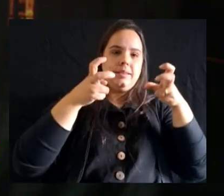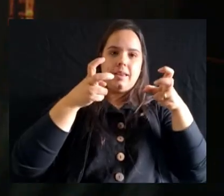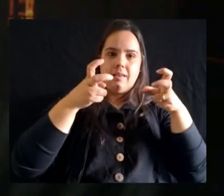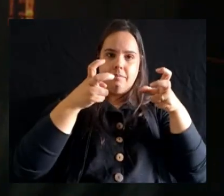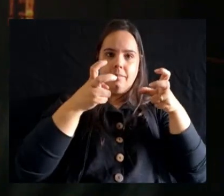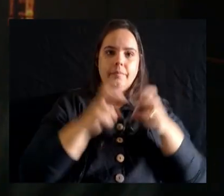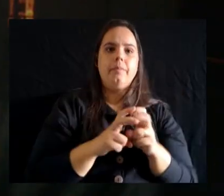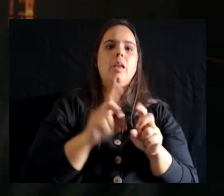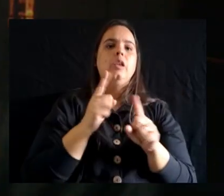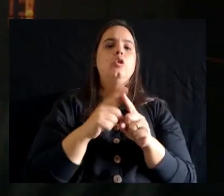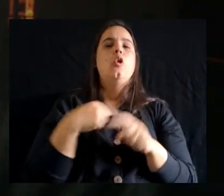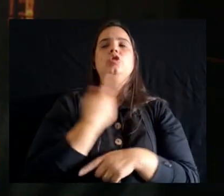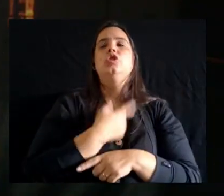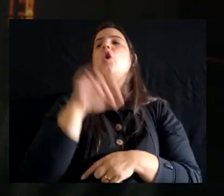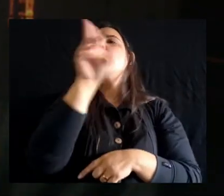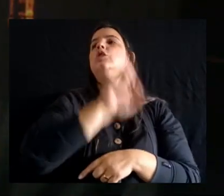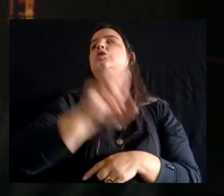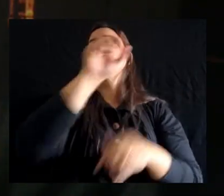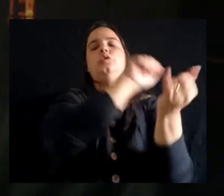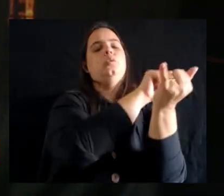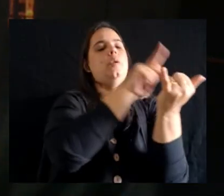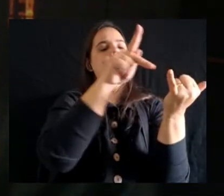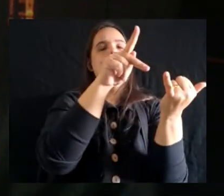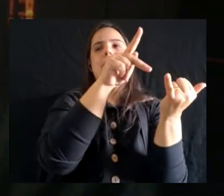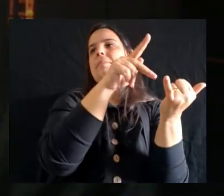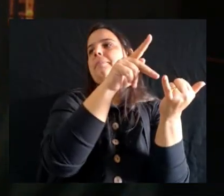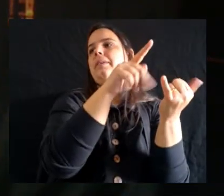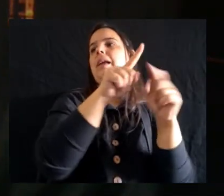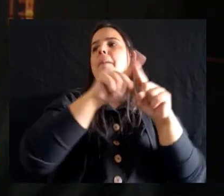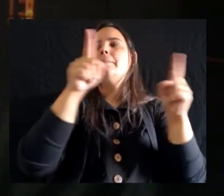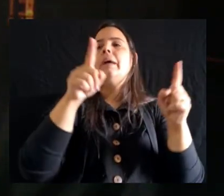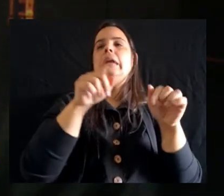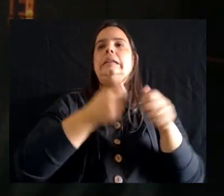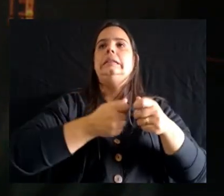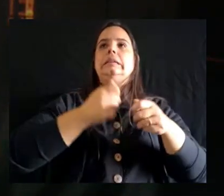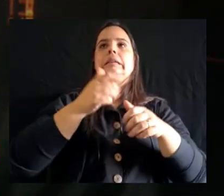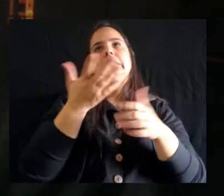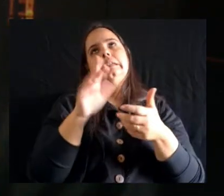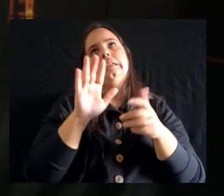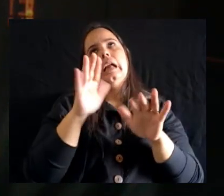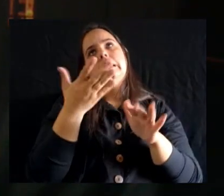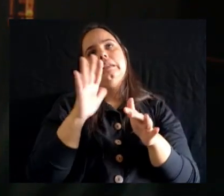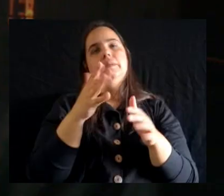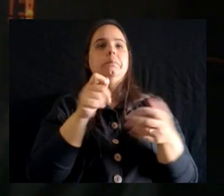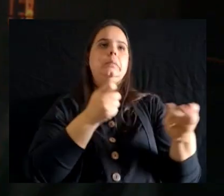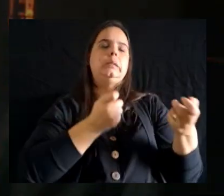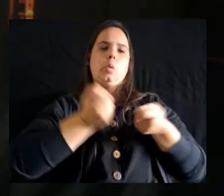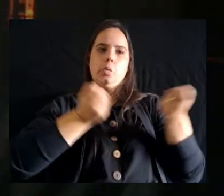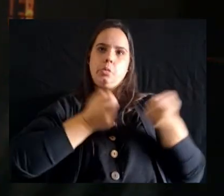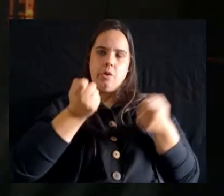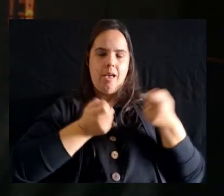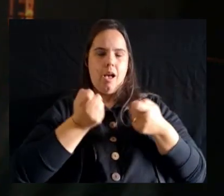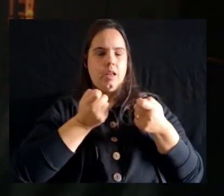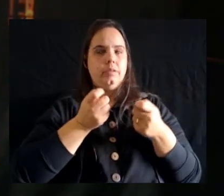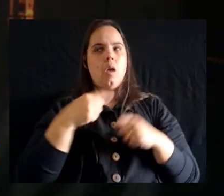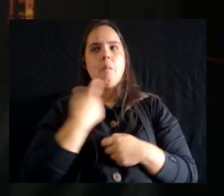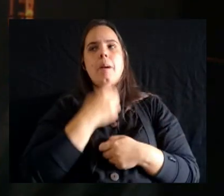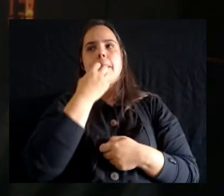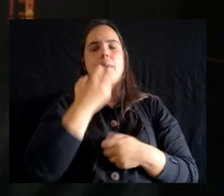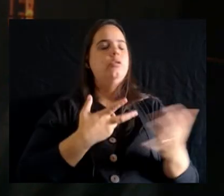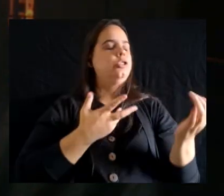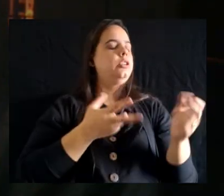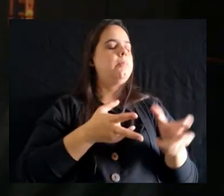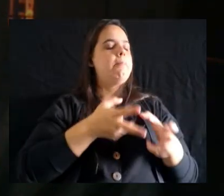com aplicativos instalados e, de repente, sendo guiados por eles. Então, é bom a gente rever essa questão e ir com